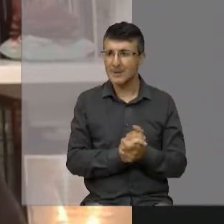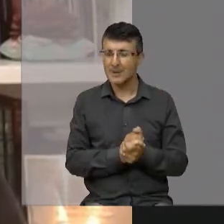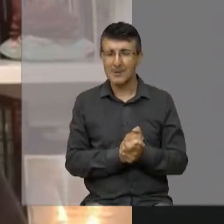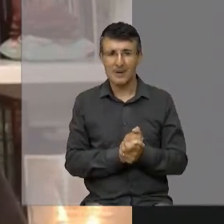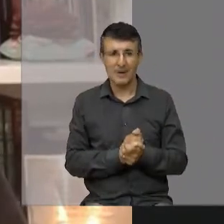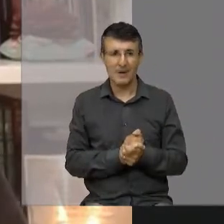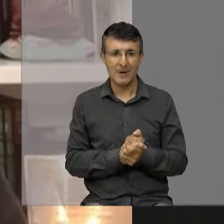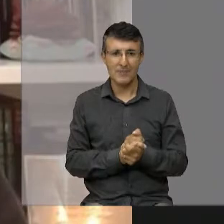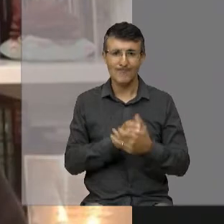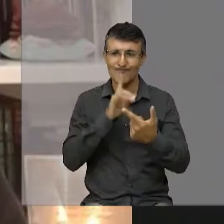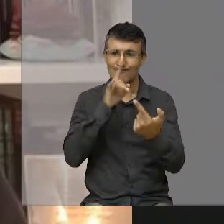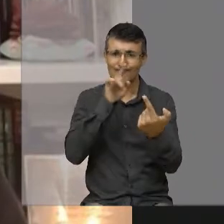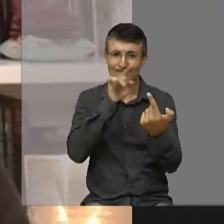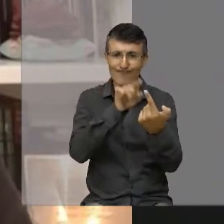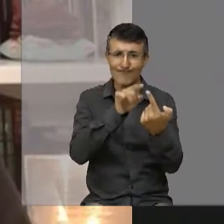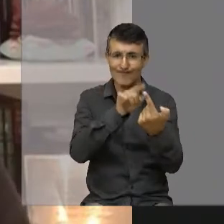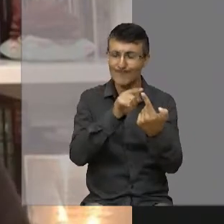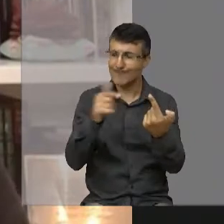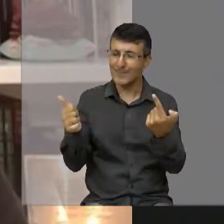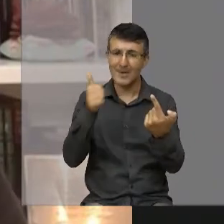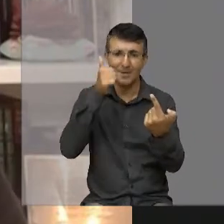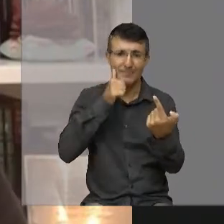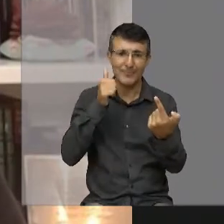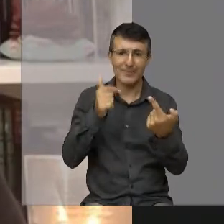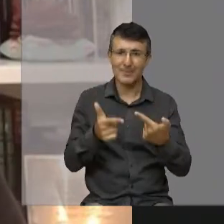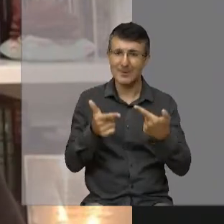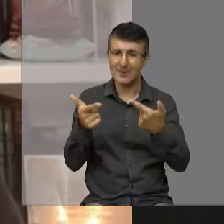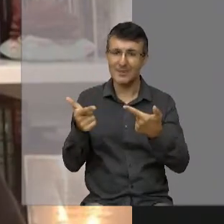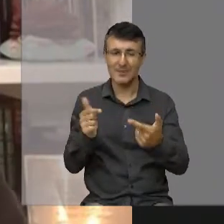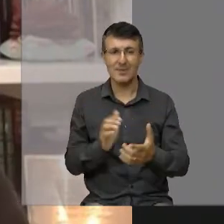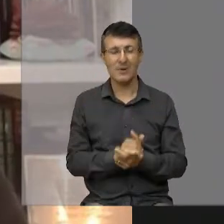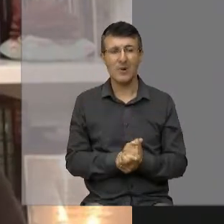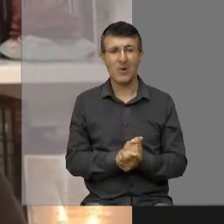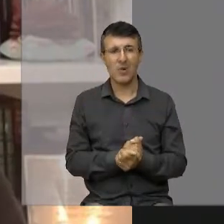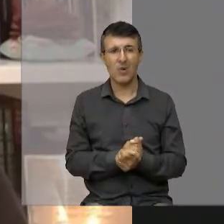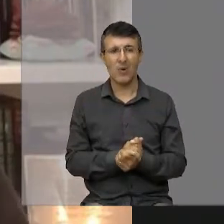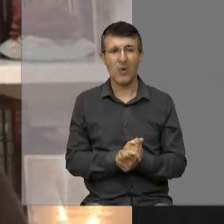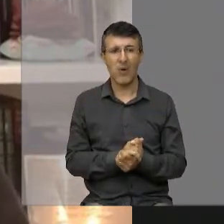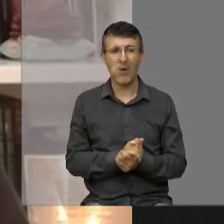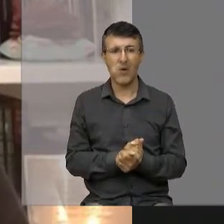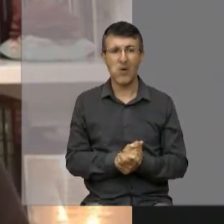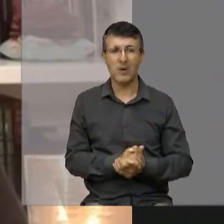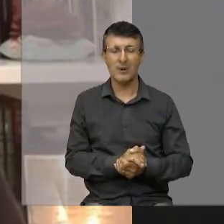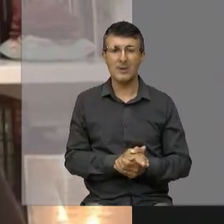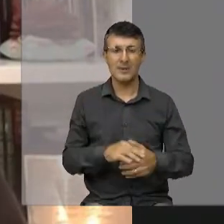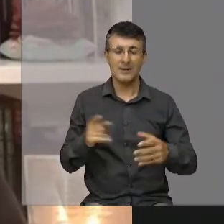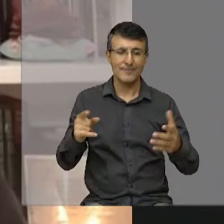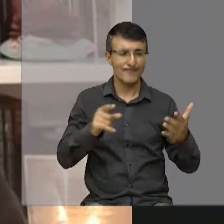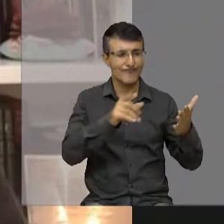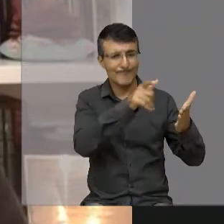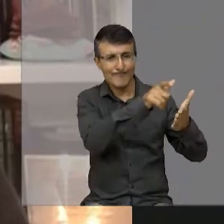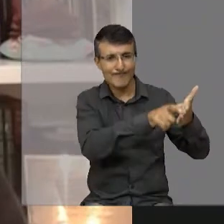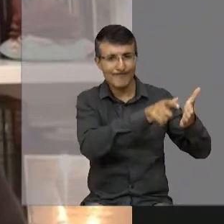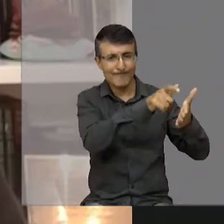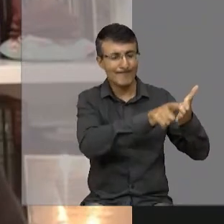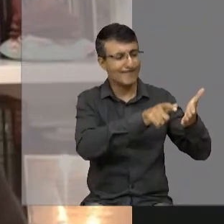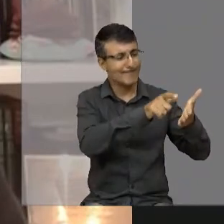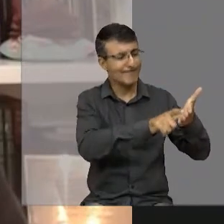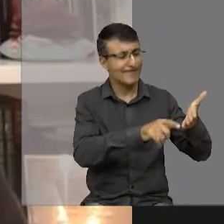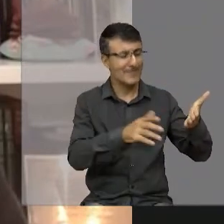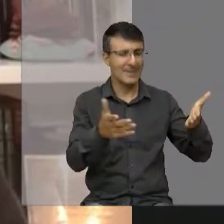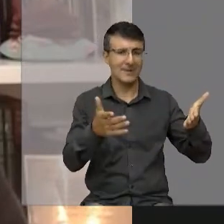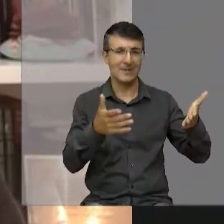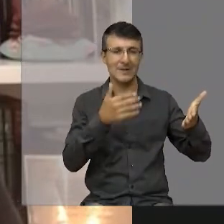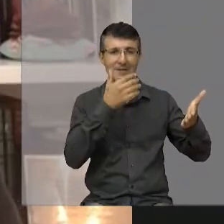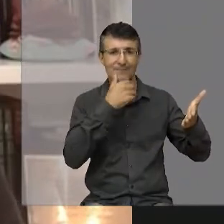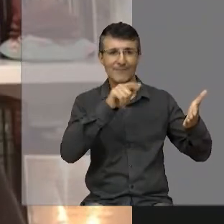as mulheres em geral, se a gente não tem um recorte, inclusive, de classe, de gênero, de raça, tudo isso